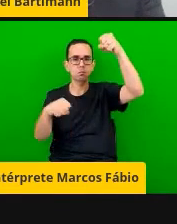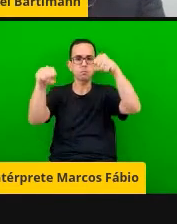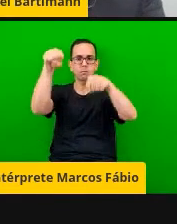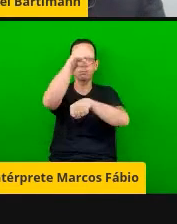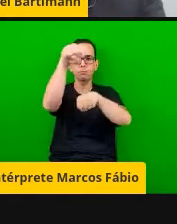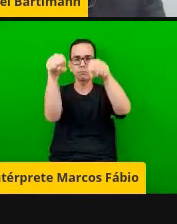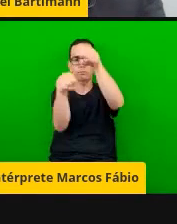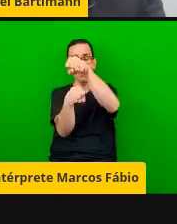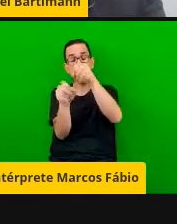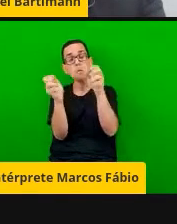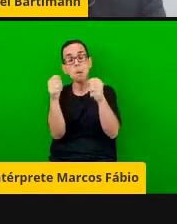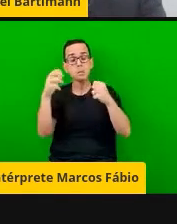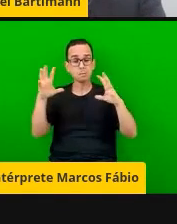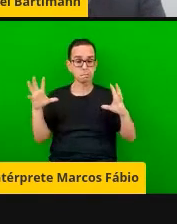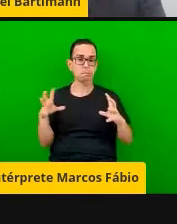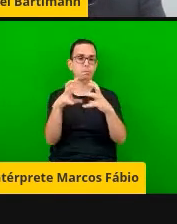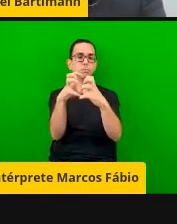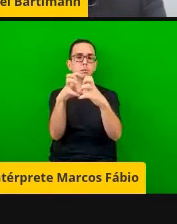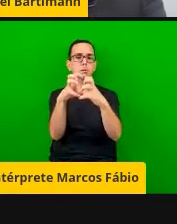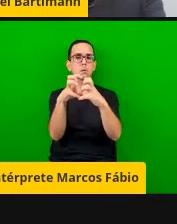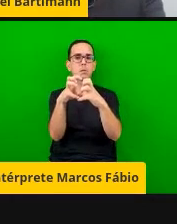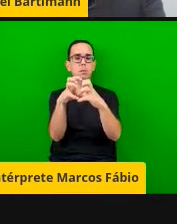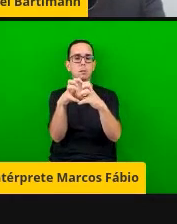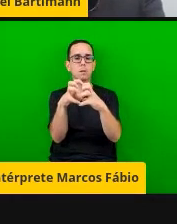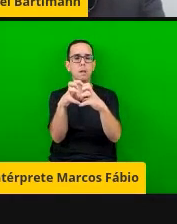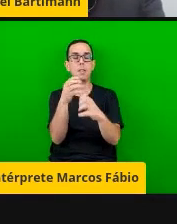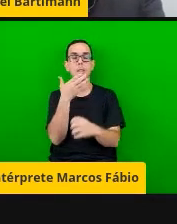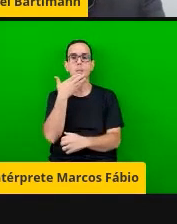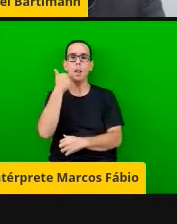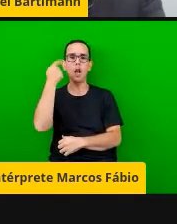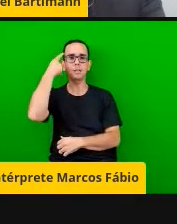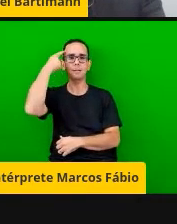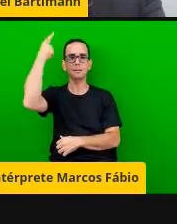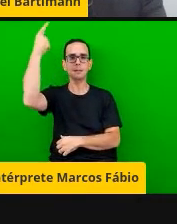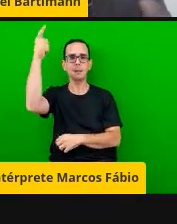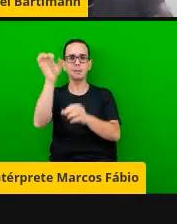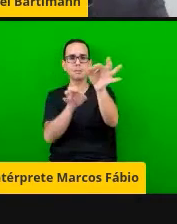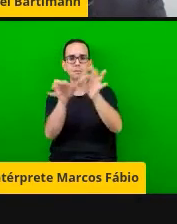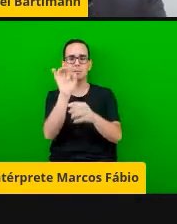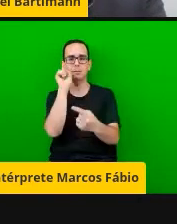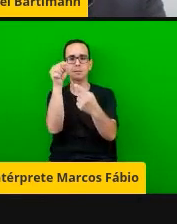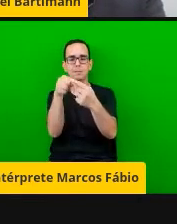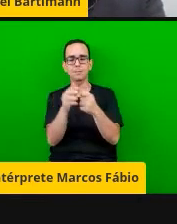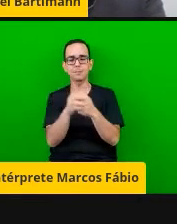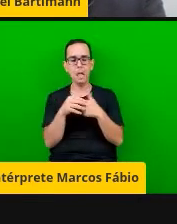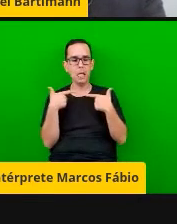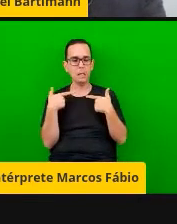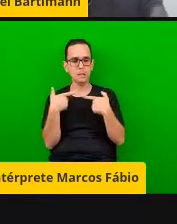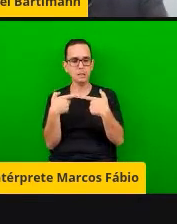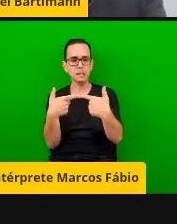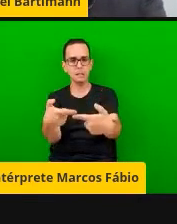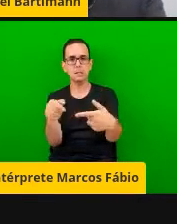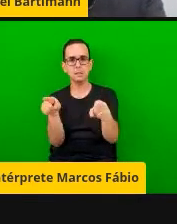do confronto entre as melhores estratégias territoriais. A Batalha de Maratona, por